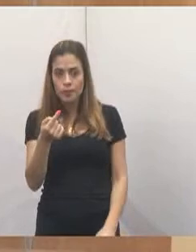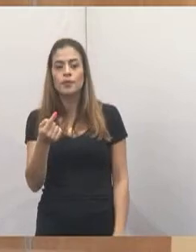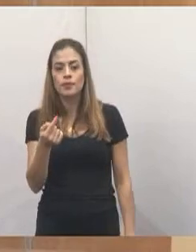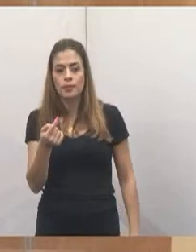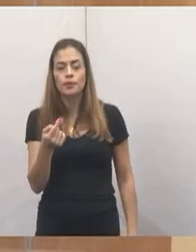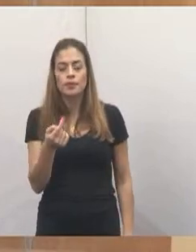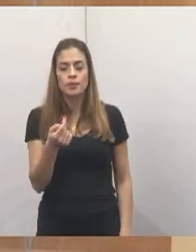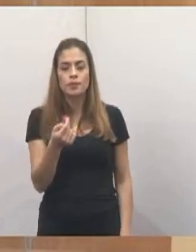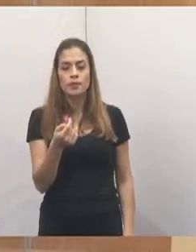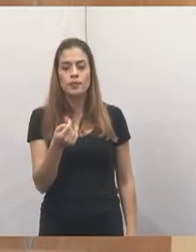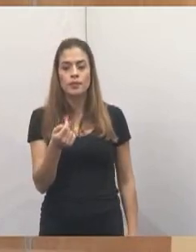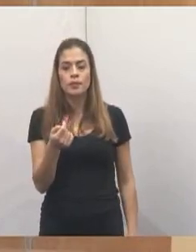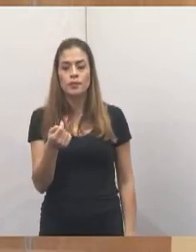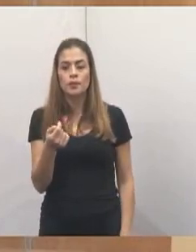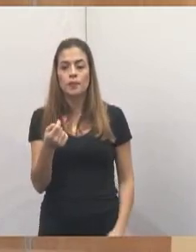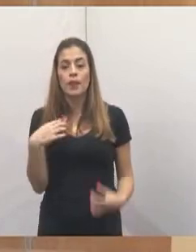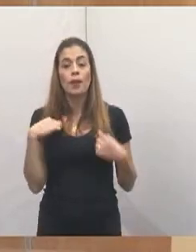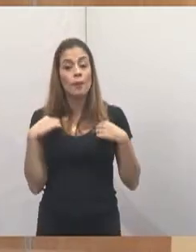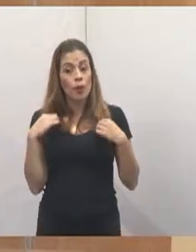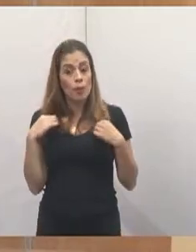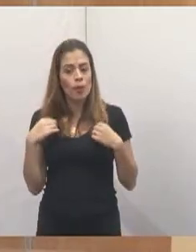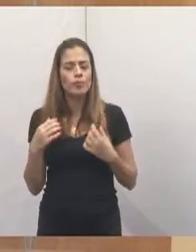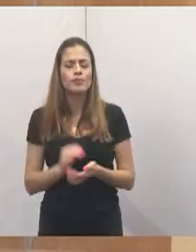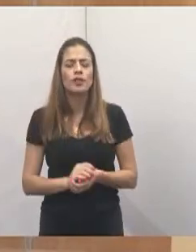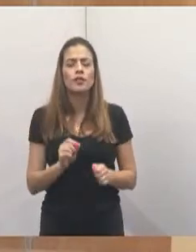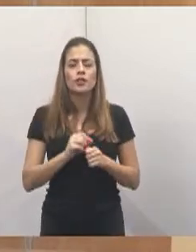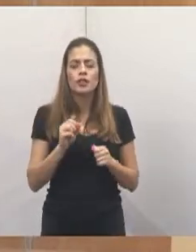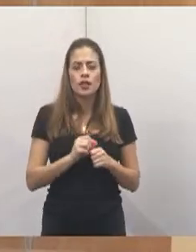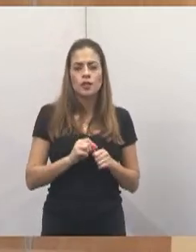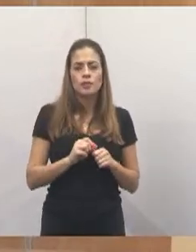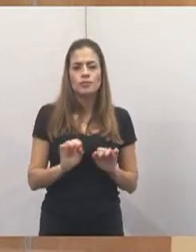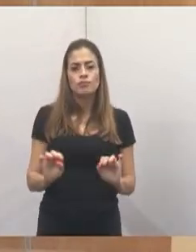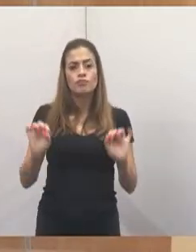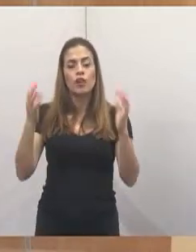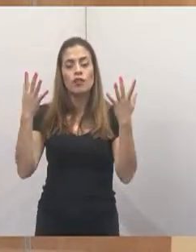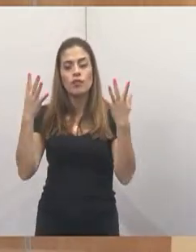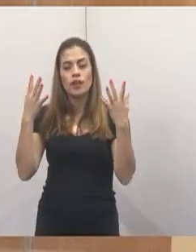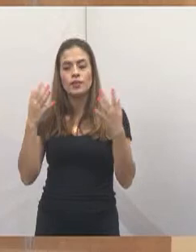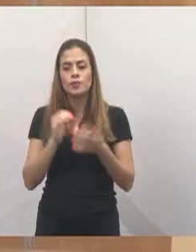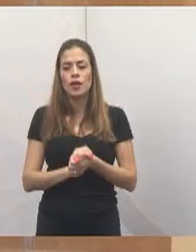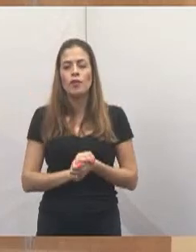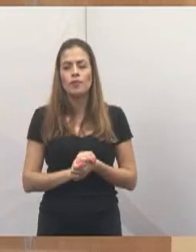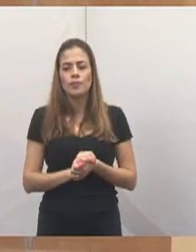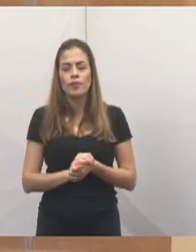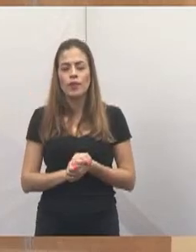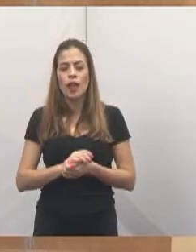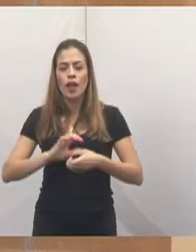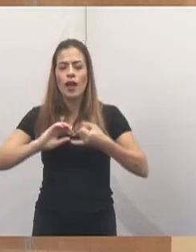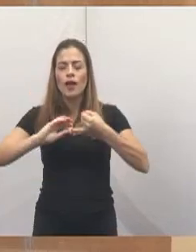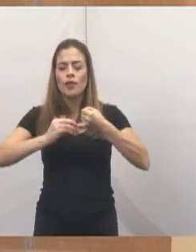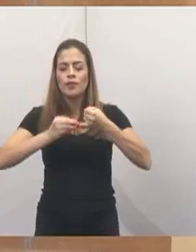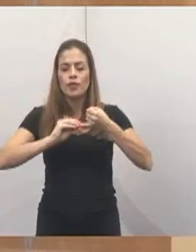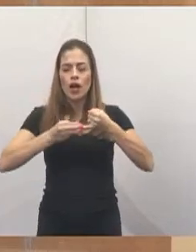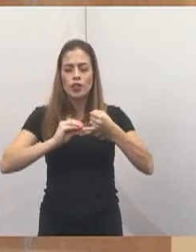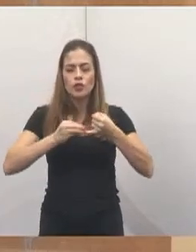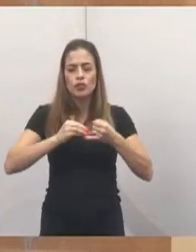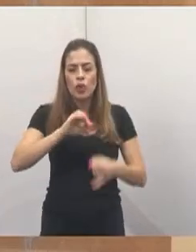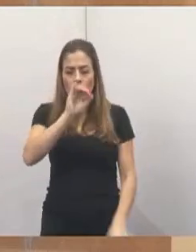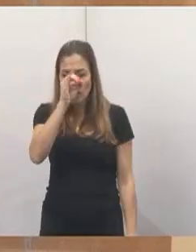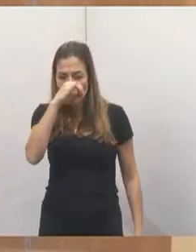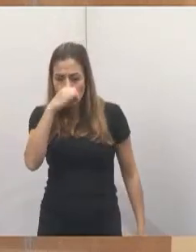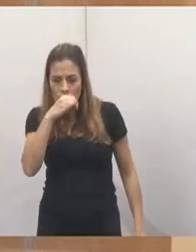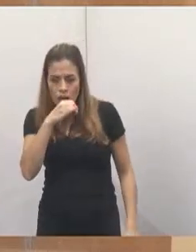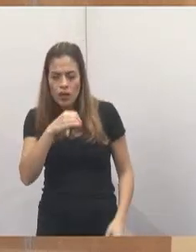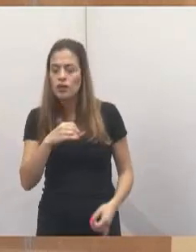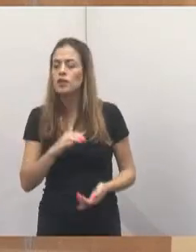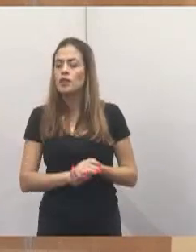evento beneficente, uma feijoada, que vendemos mais de 200 convites e conseguimos fazer